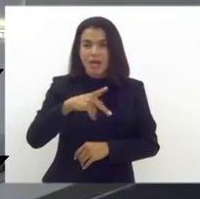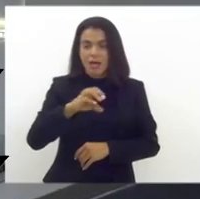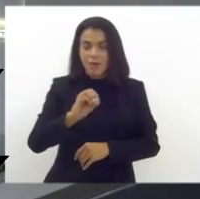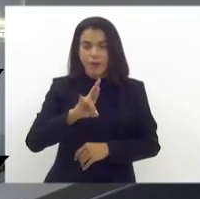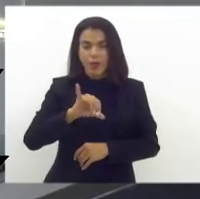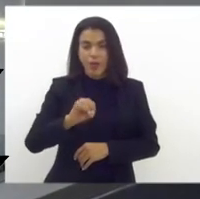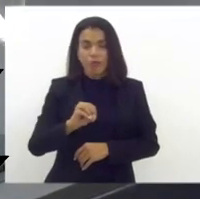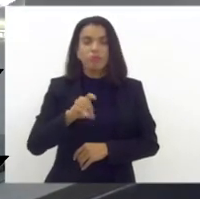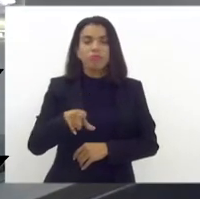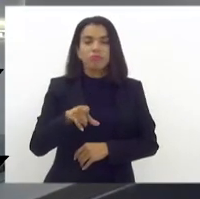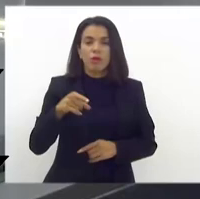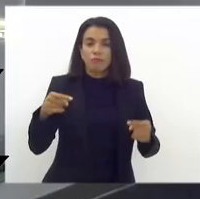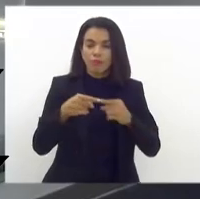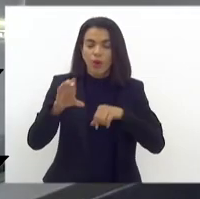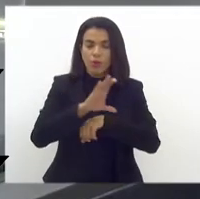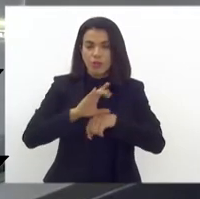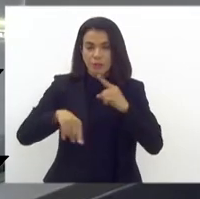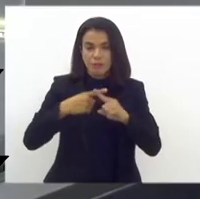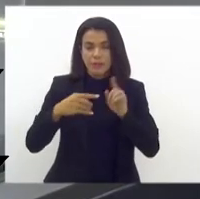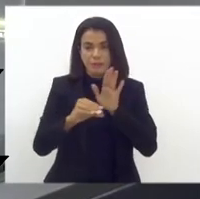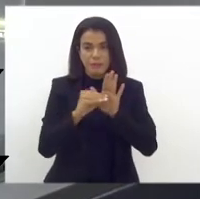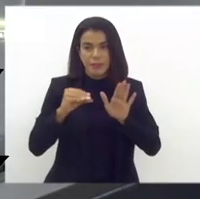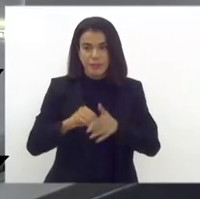Parecer pela constitucionalidade com emenda.